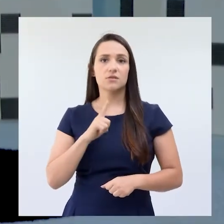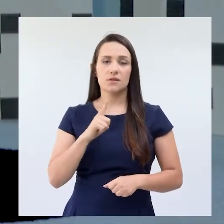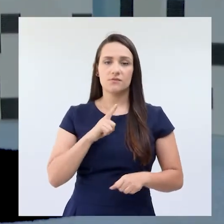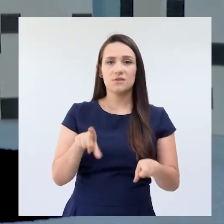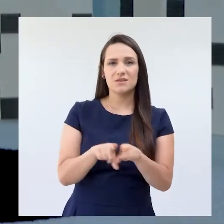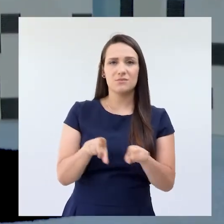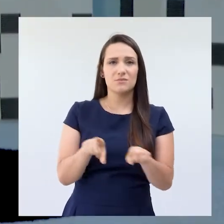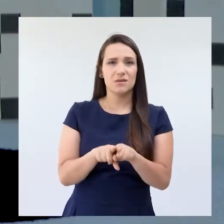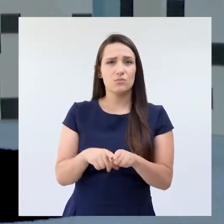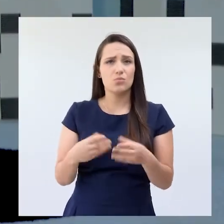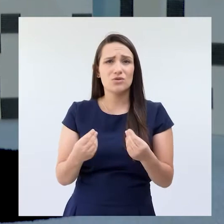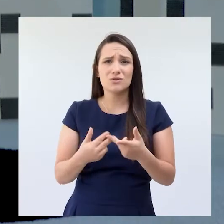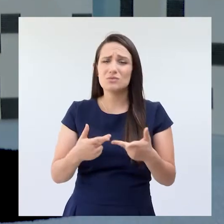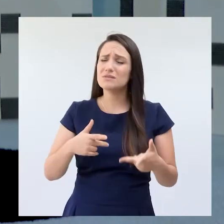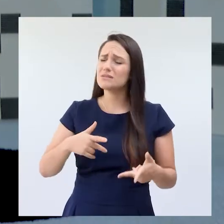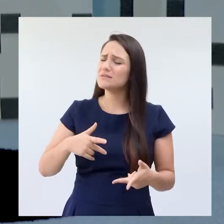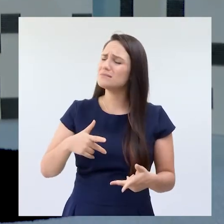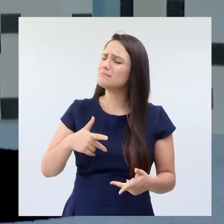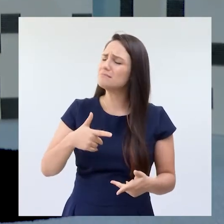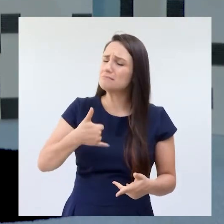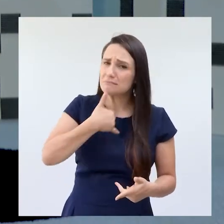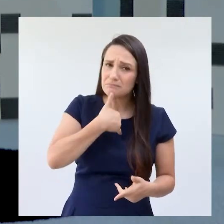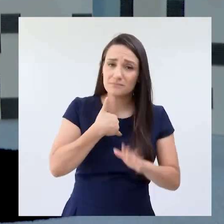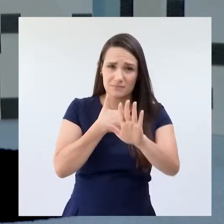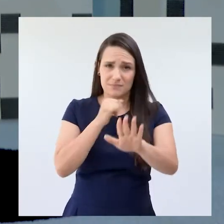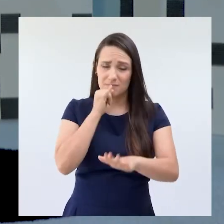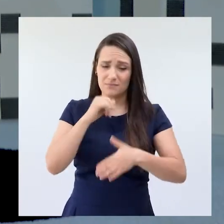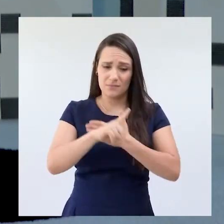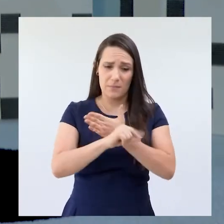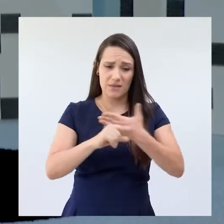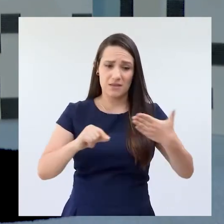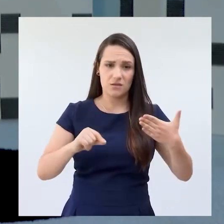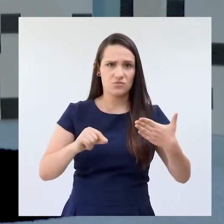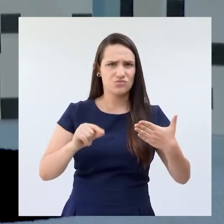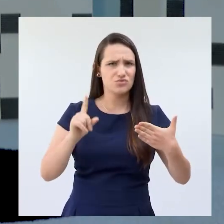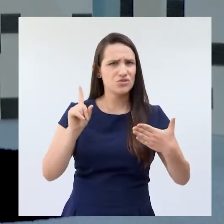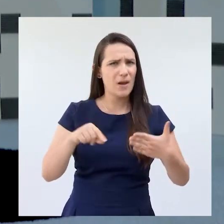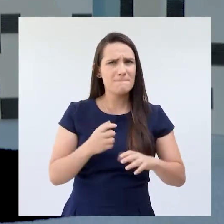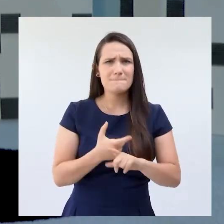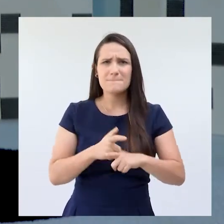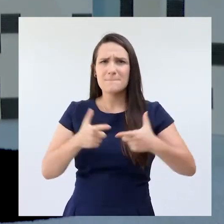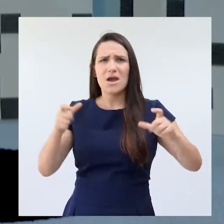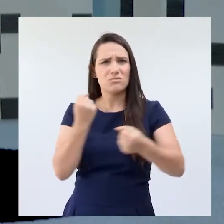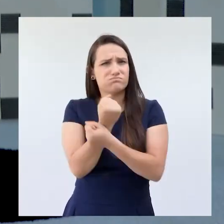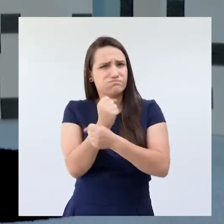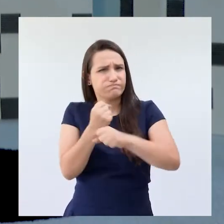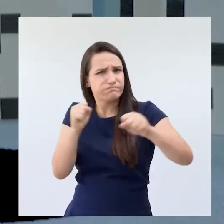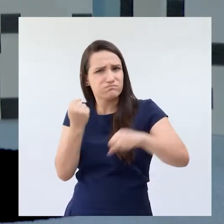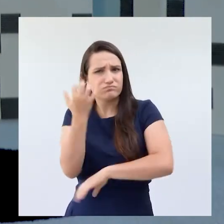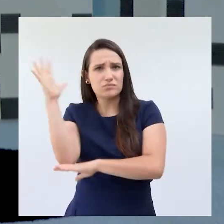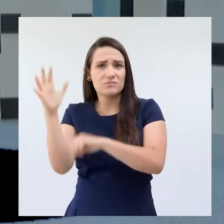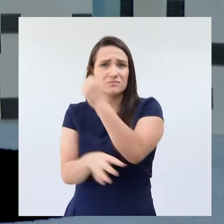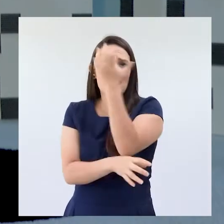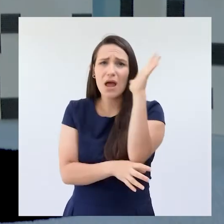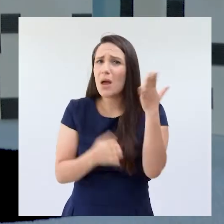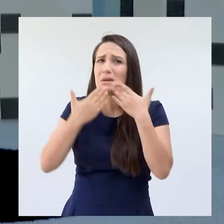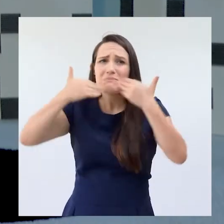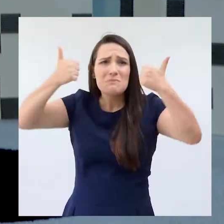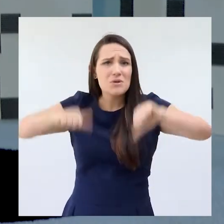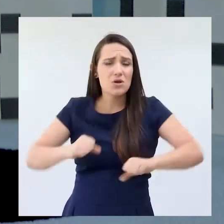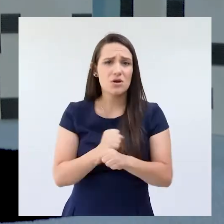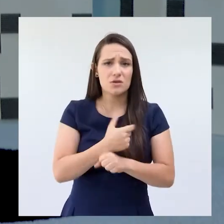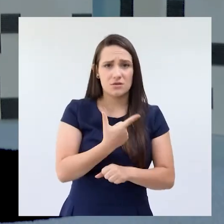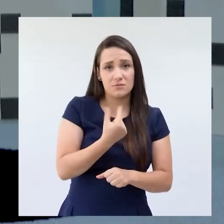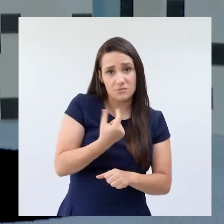foi marcado por outras catástrofes. Em décadas, o Pantanal, um dos maiores biomas do planeta, viveu a maior